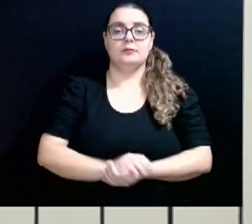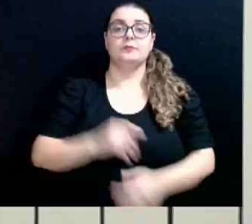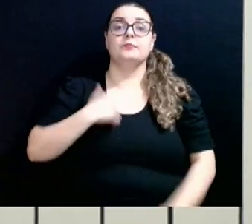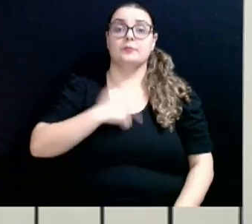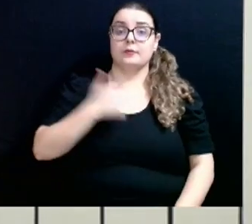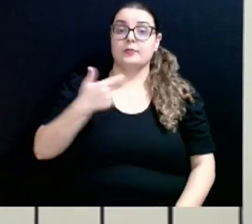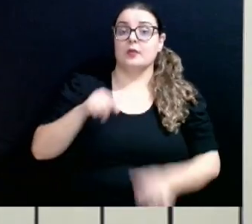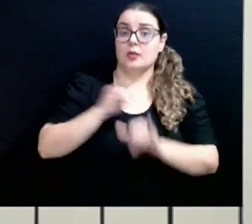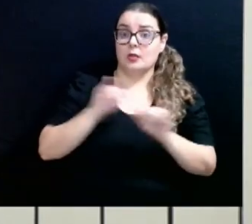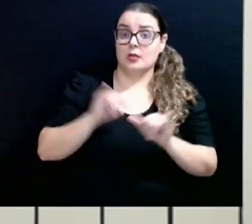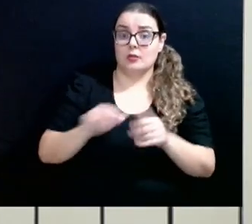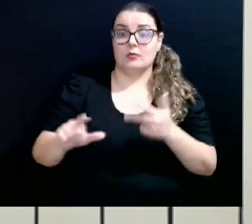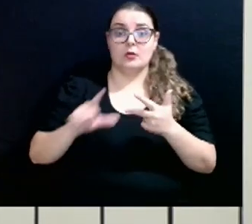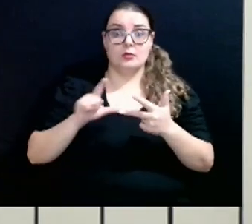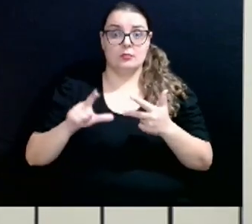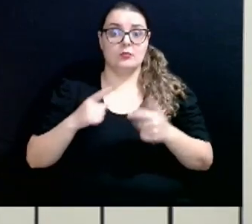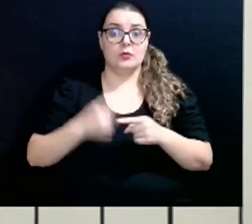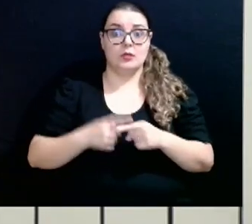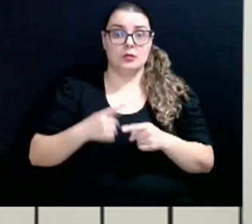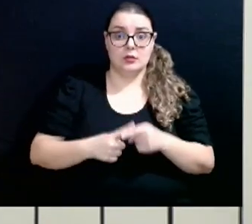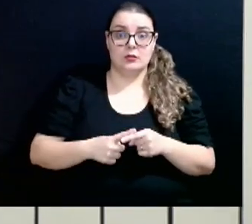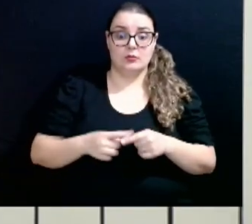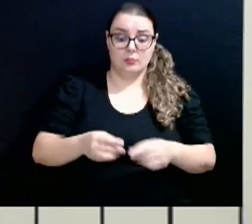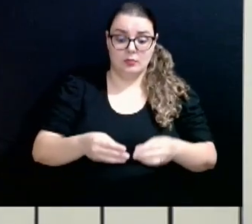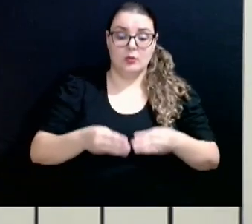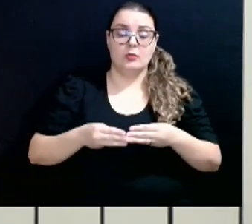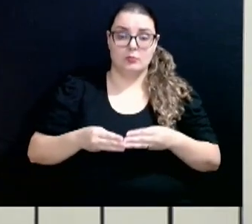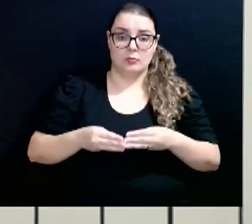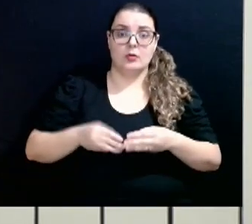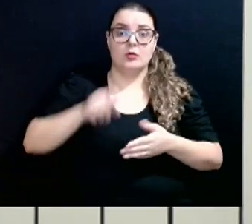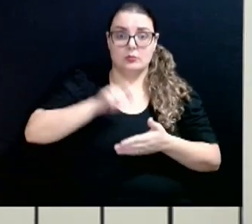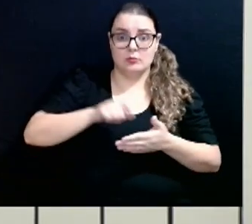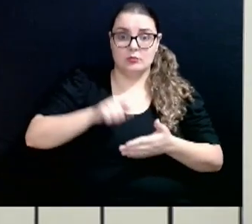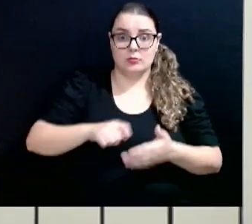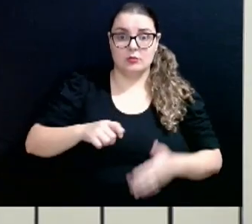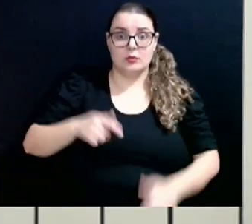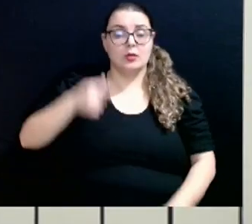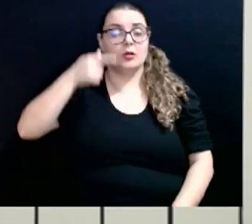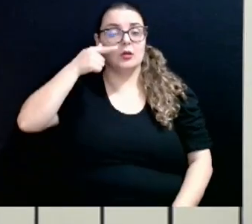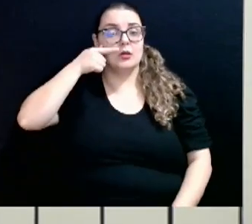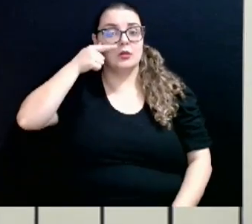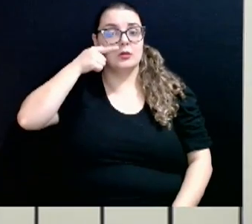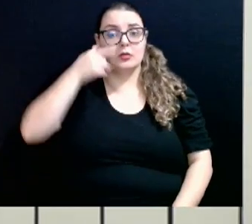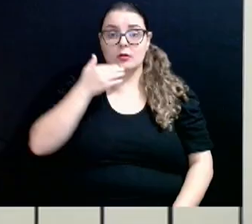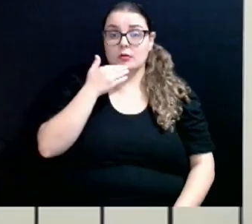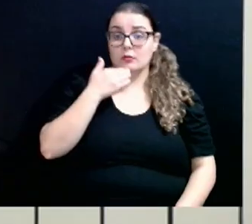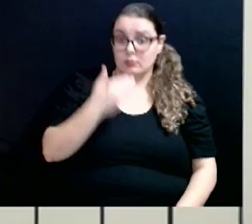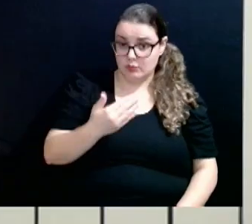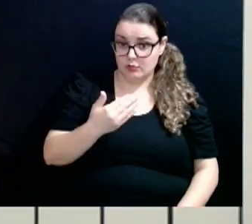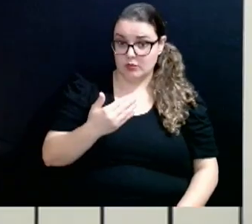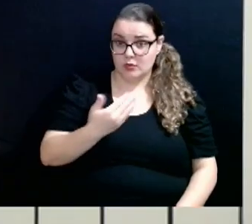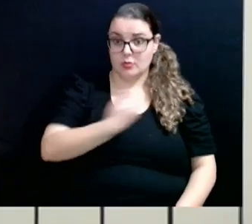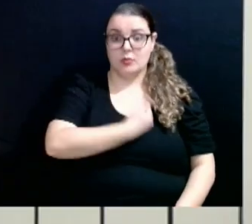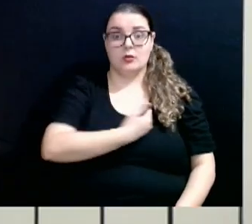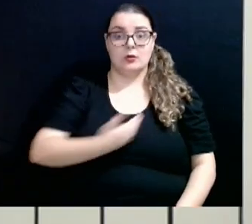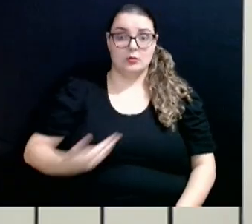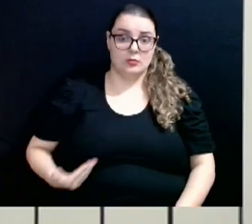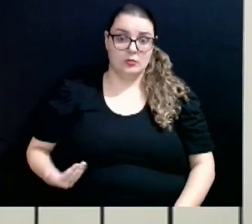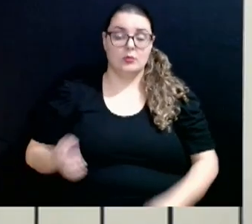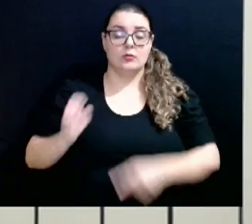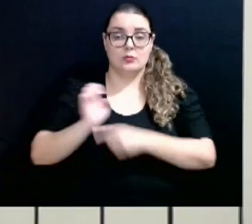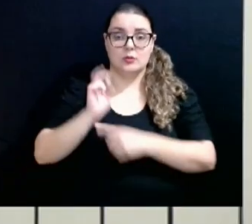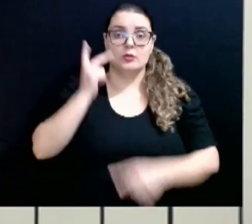do Legislativo, porque moção de autoria do vereador Guilherme Teixeira apela ao governador de São Paulo para